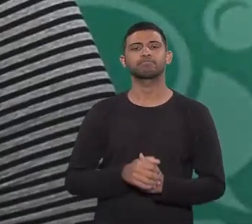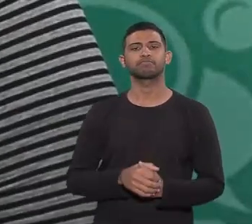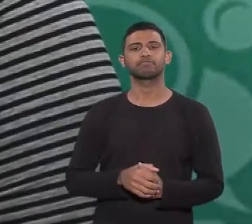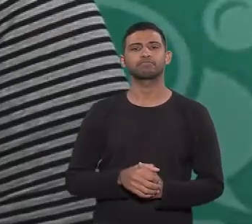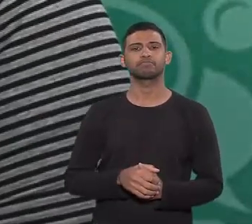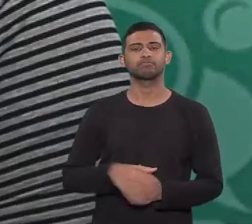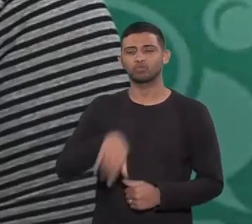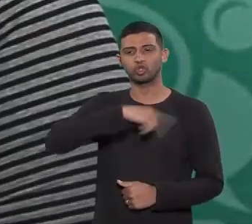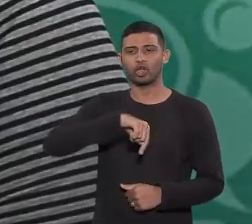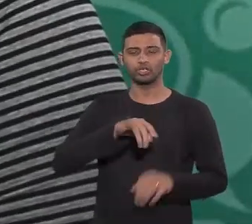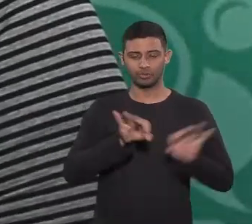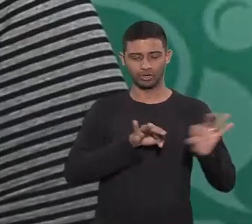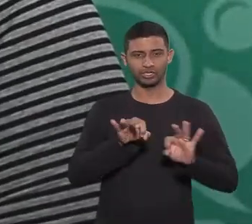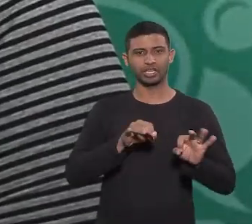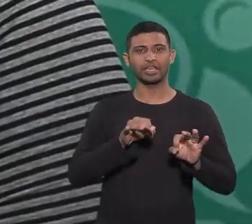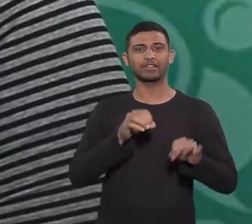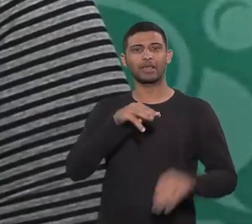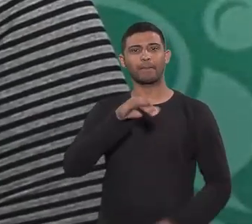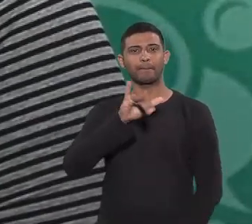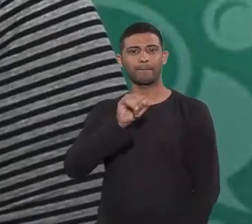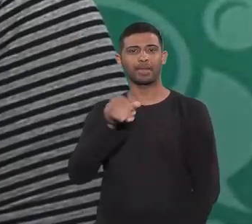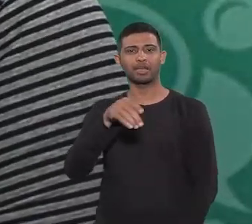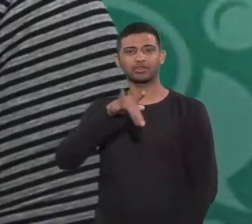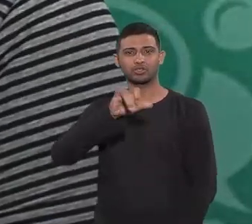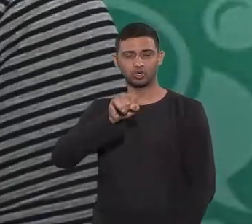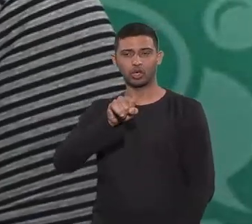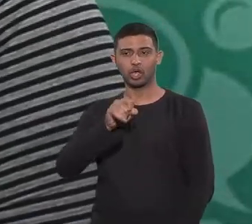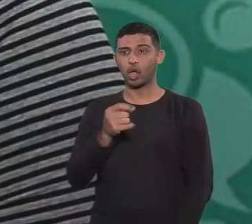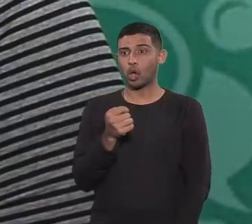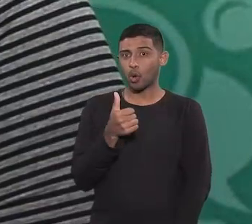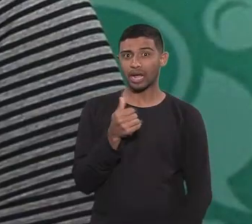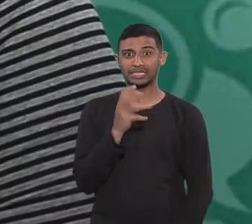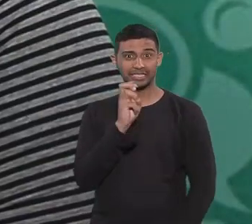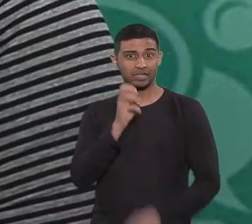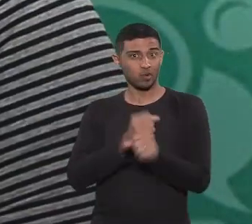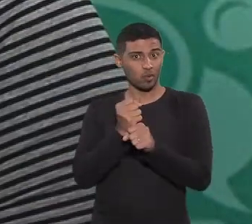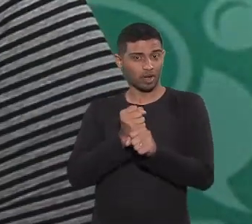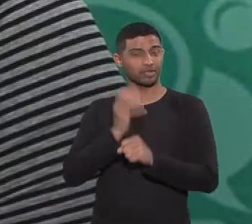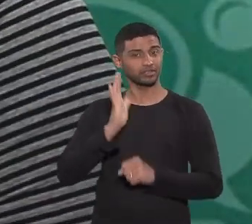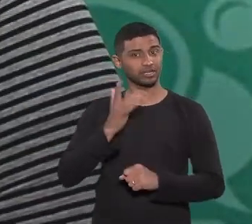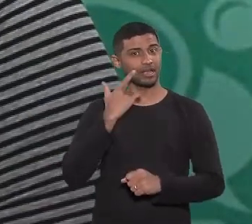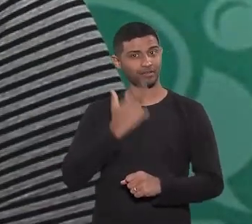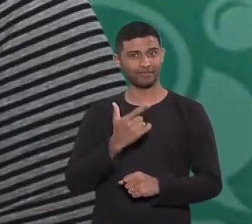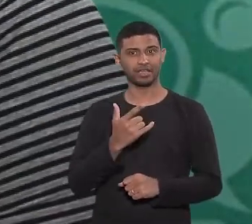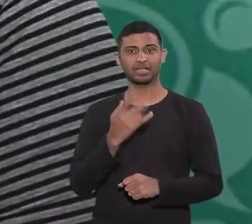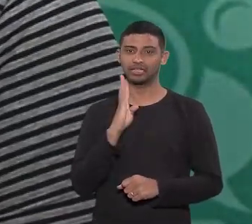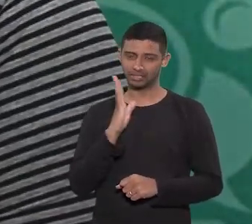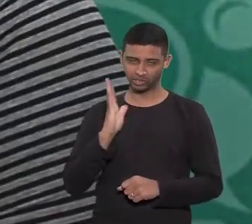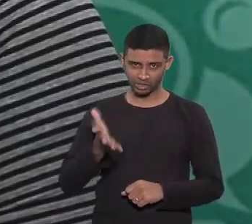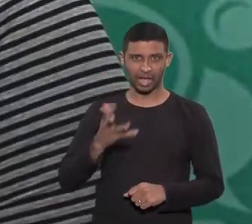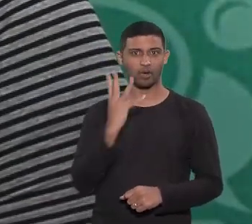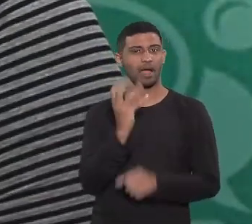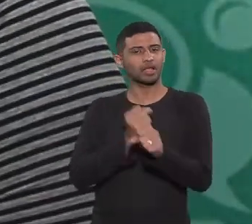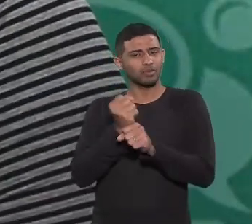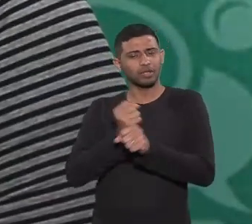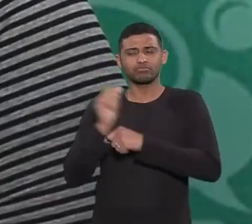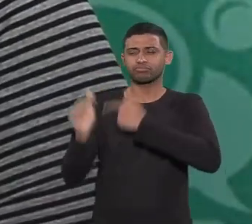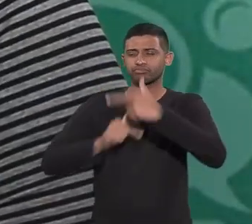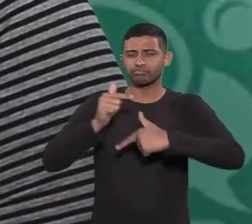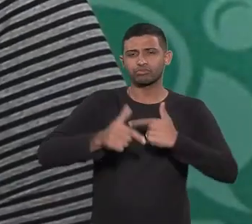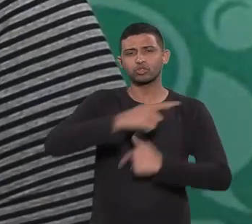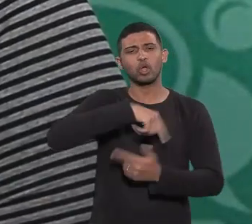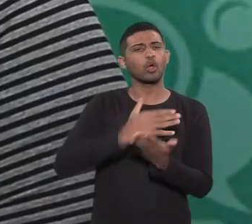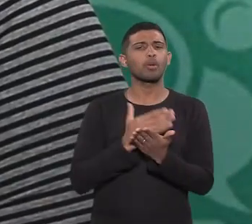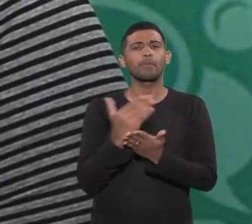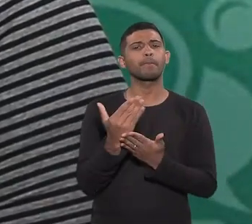A gente do Mais Nós, a gente já existe, nós estamos indo para o 5º ano, já temos, sim, funcionando uns 4 anos, e a